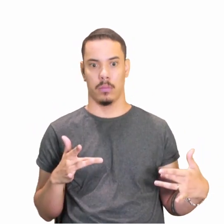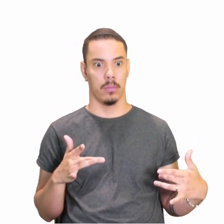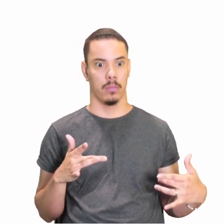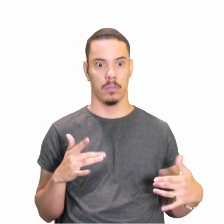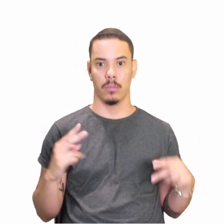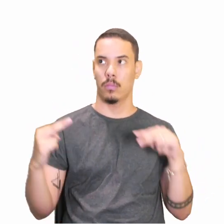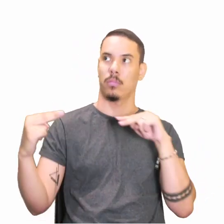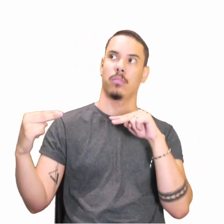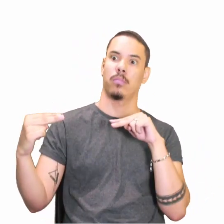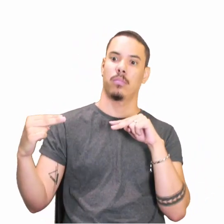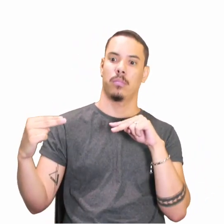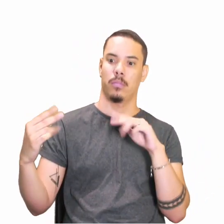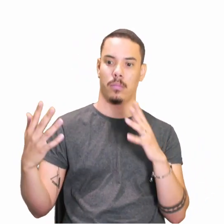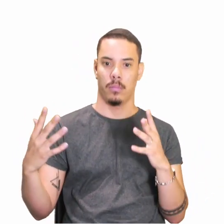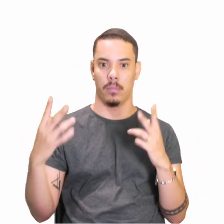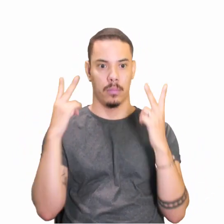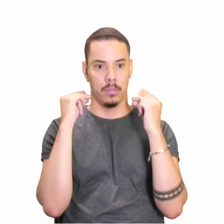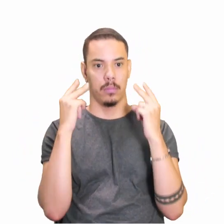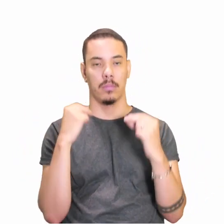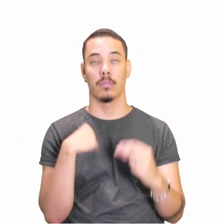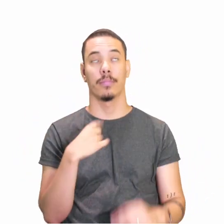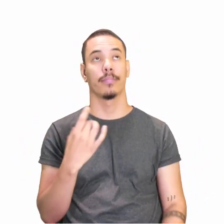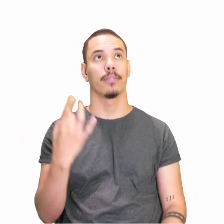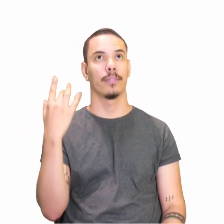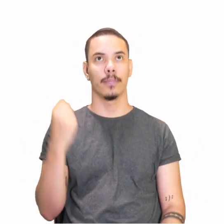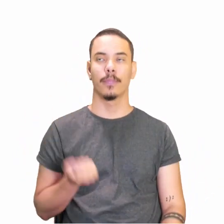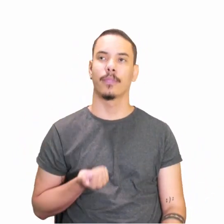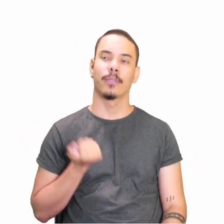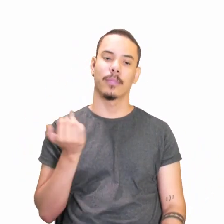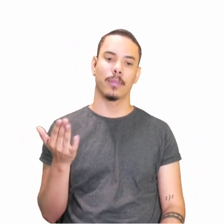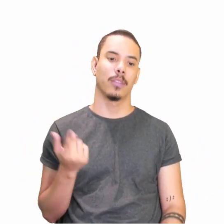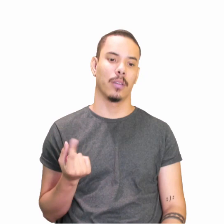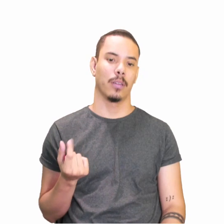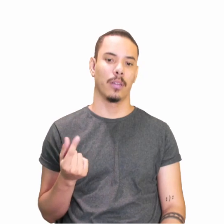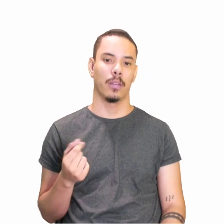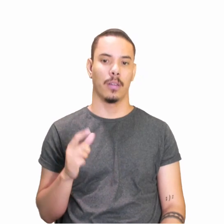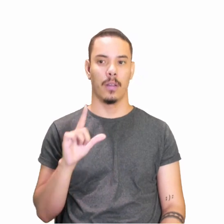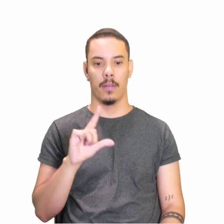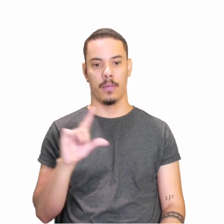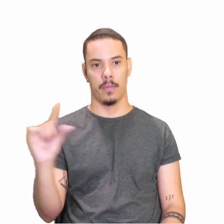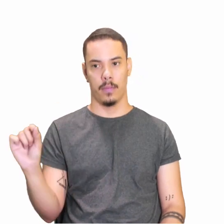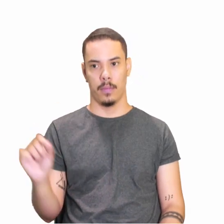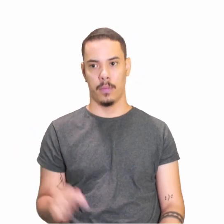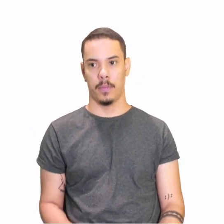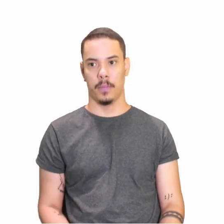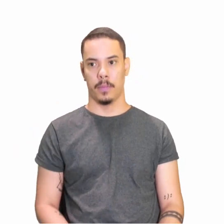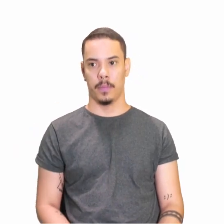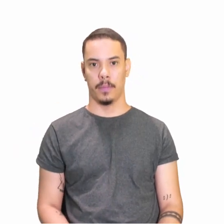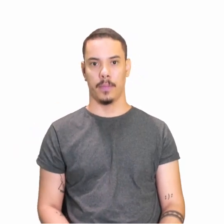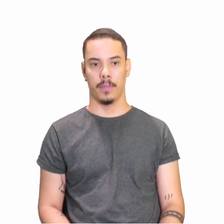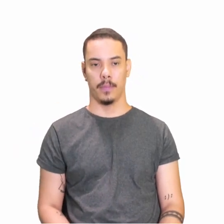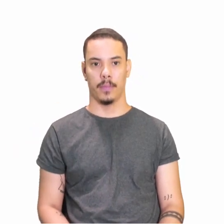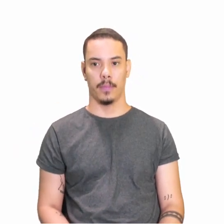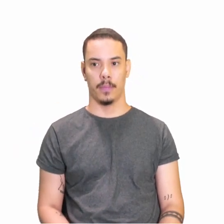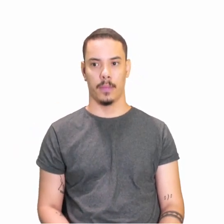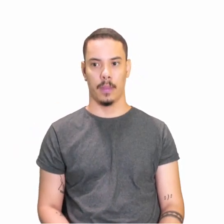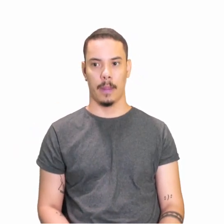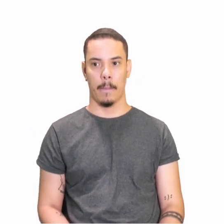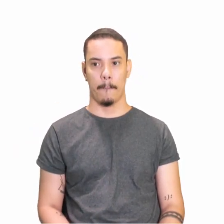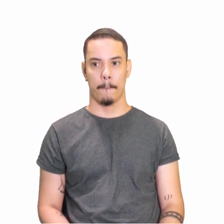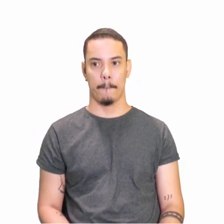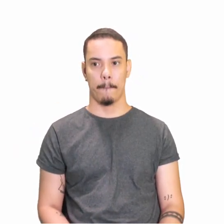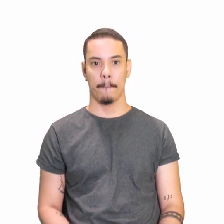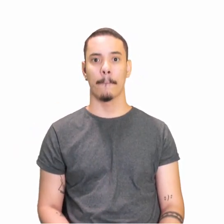para perceber que ele não é um... E nem olhou. E esse olhar de não ter esse cuidado, né? Isso